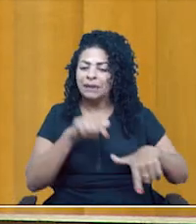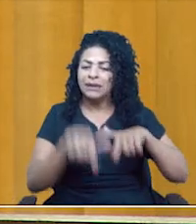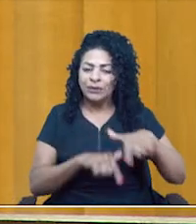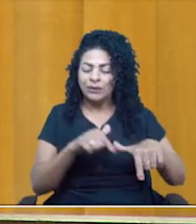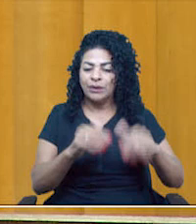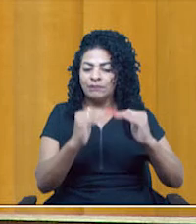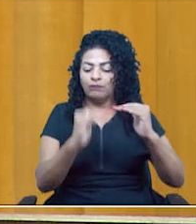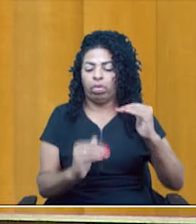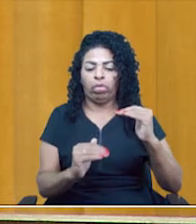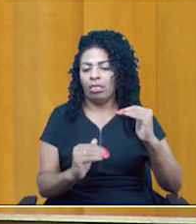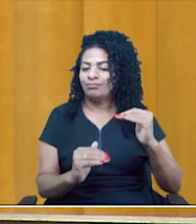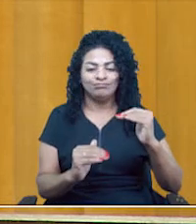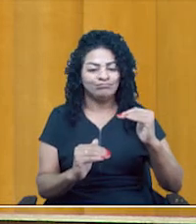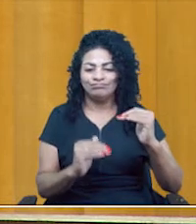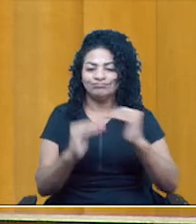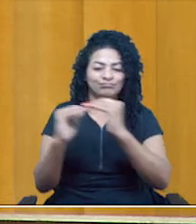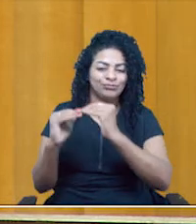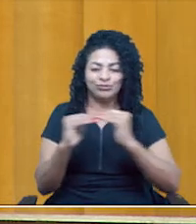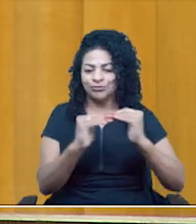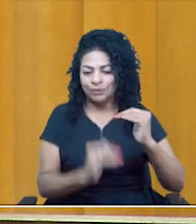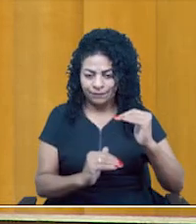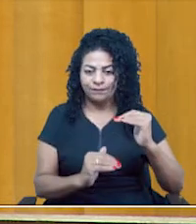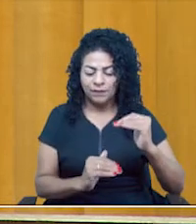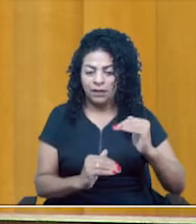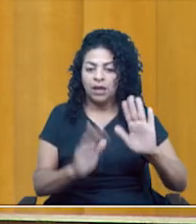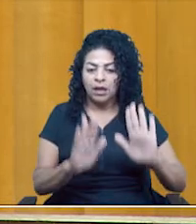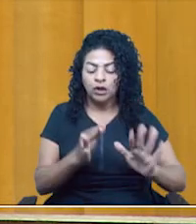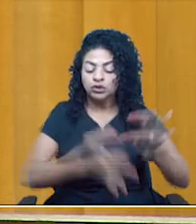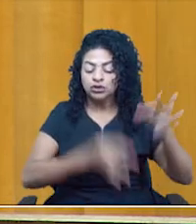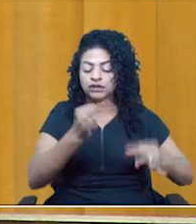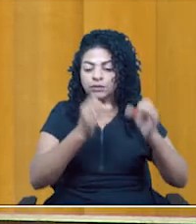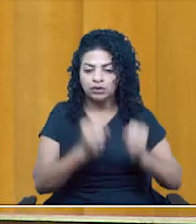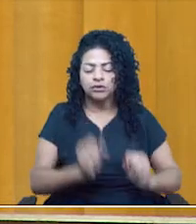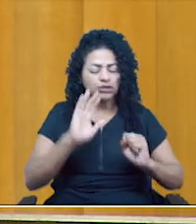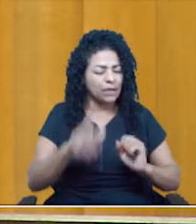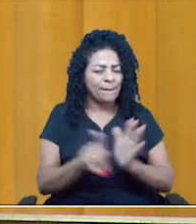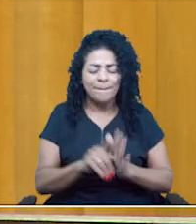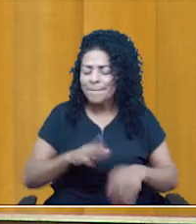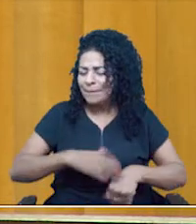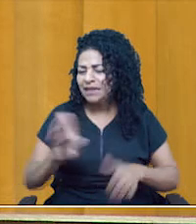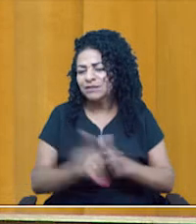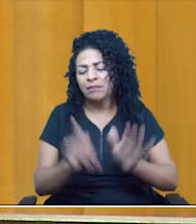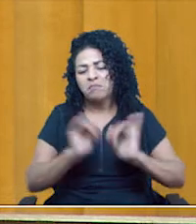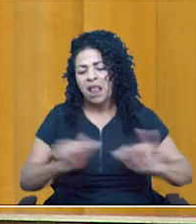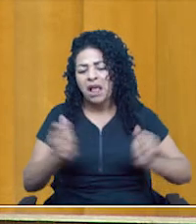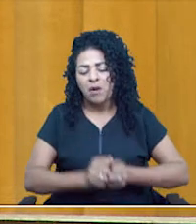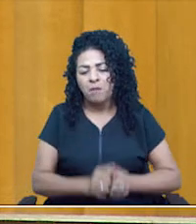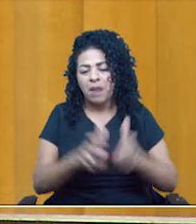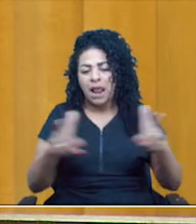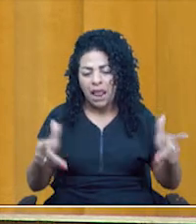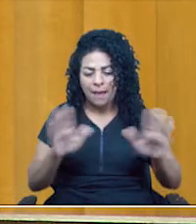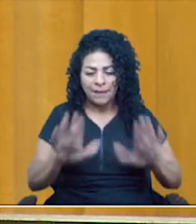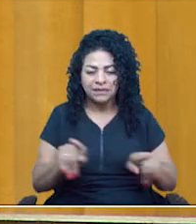Bom, o Poder Judiciário vem produzindo muito, cada vez mais, mas o ingresso de demandas é cada